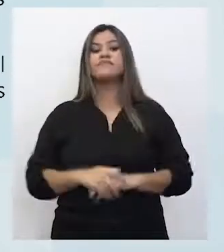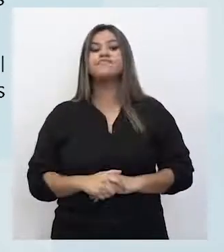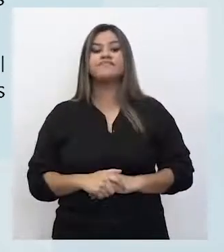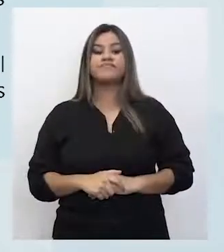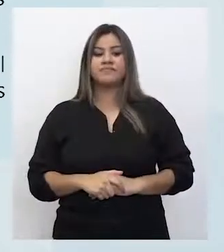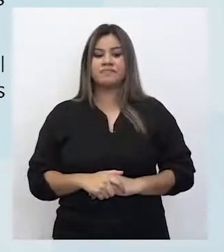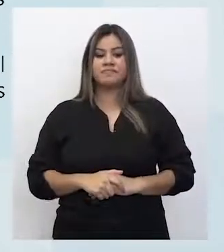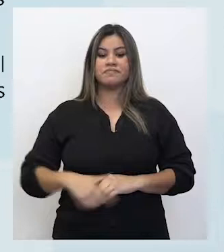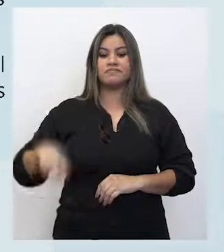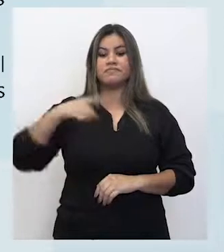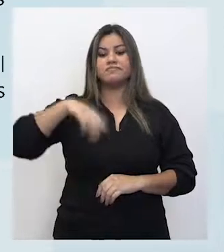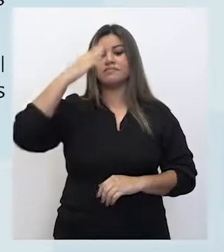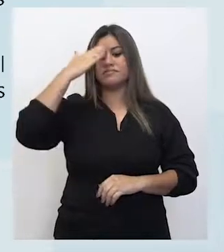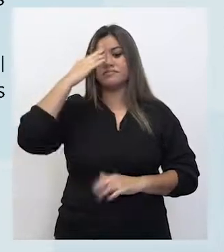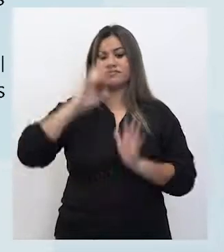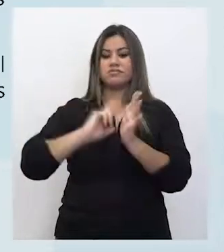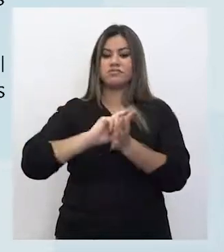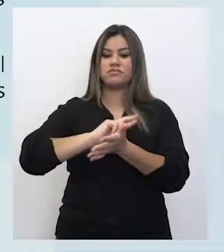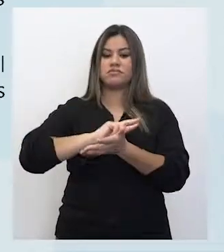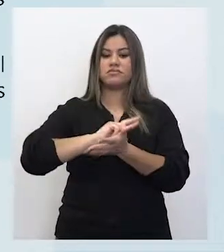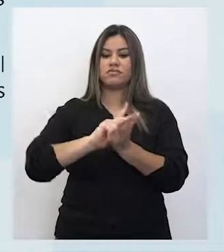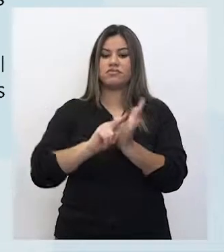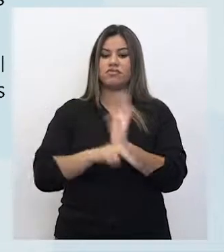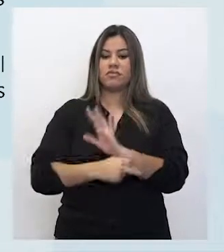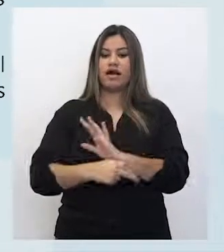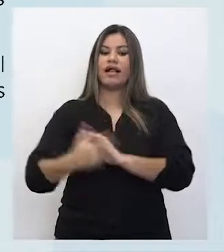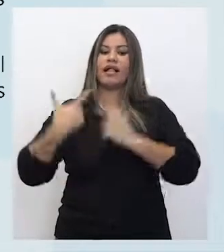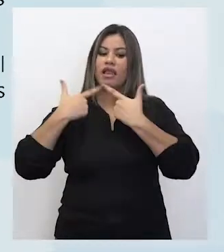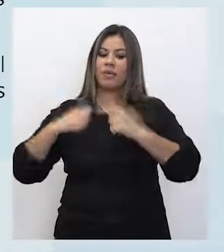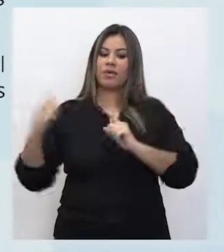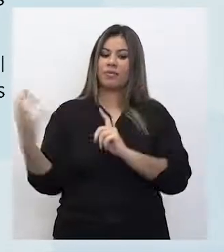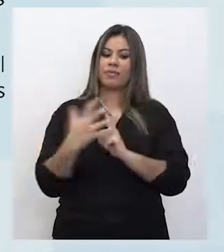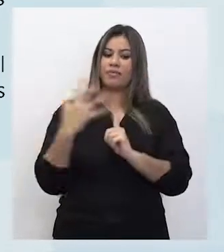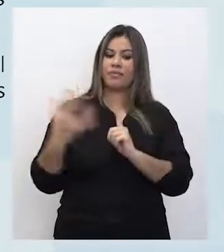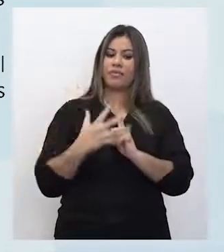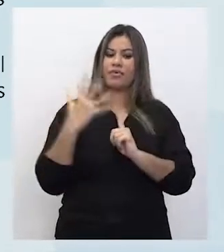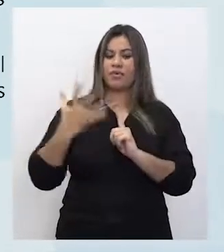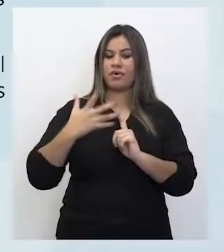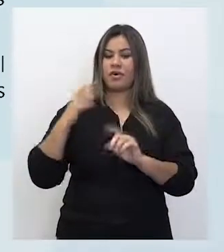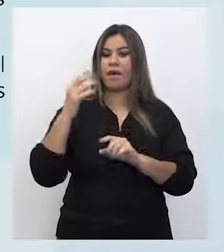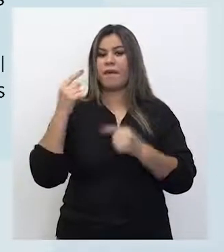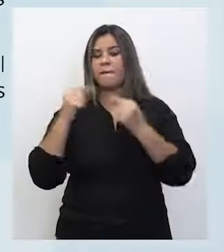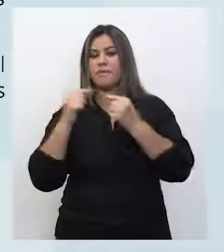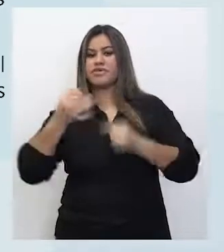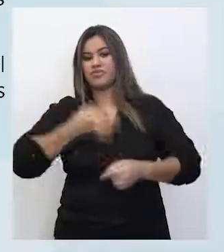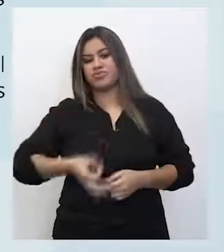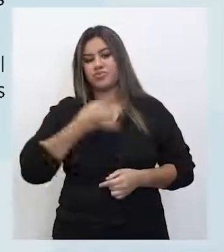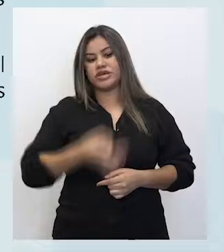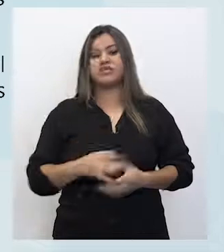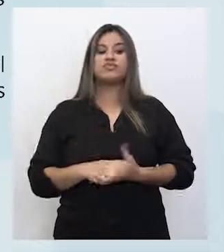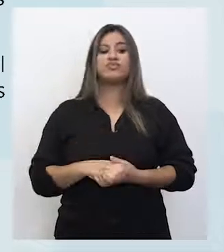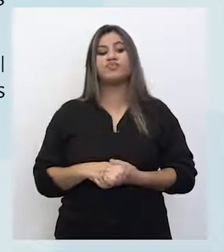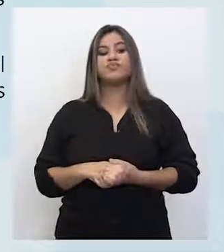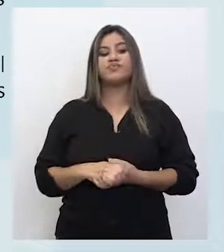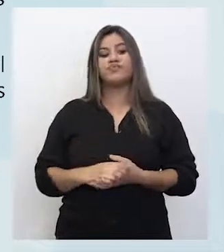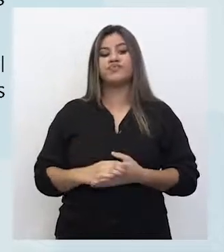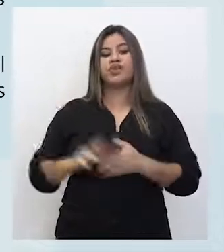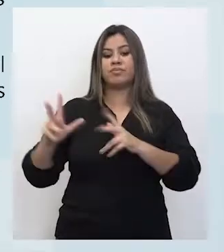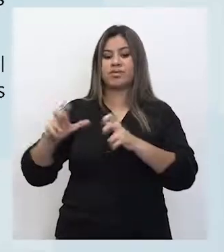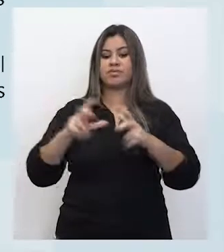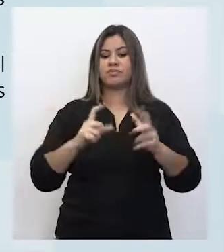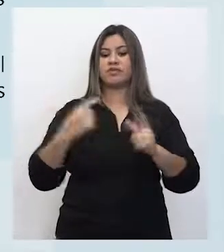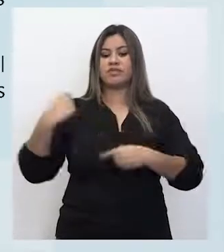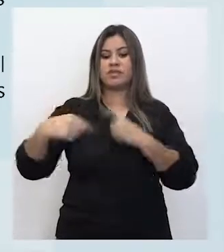Entendemos que podemos utilizar recursos linguísticos para persuadir o interlocutor acerca dos nossos argumentos. E reconhecemos que o debate é um